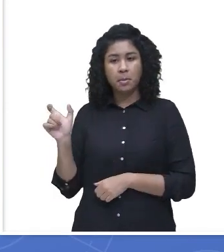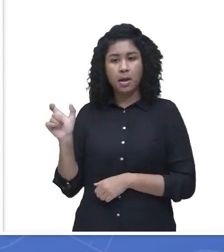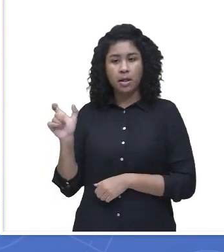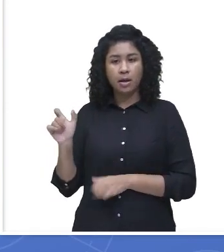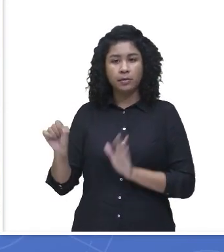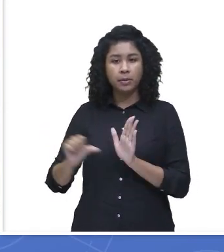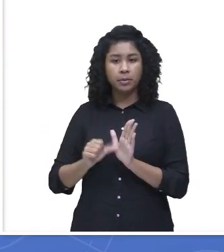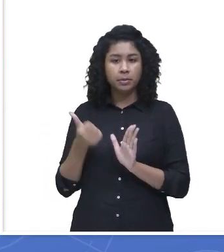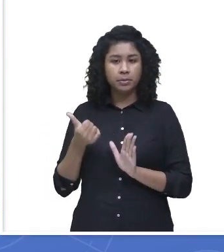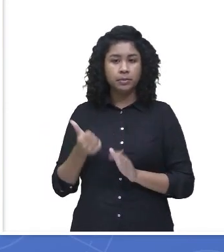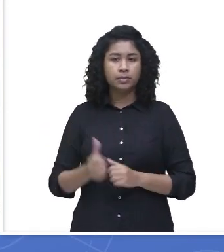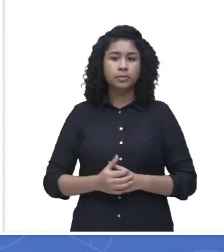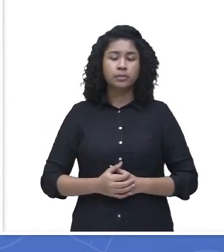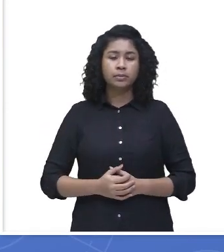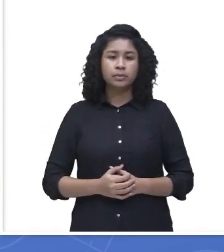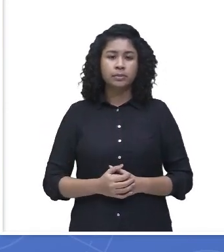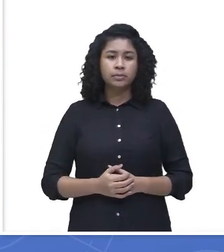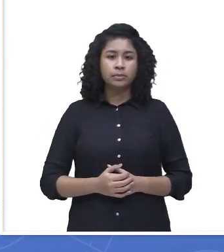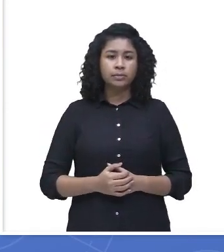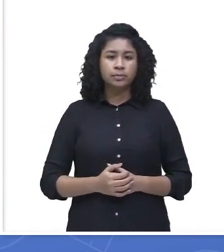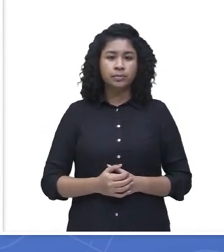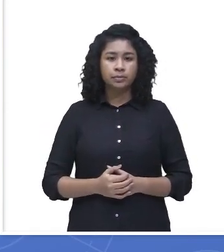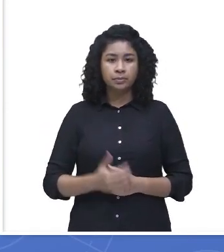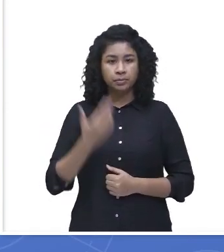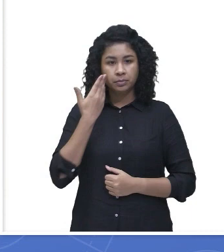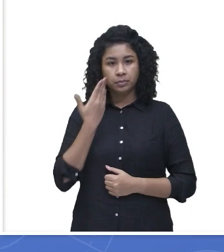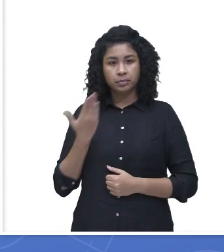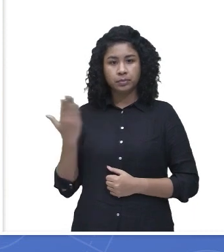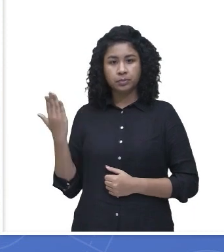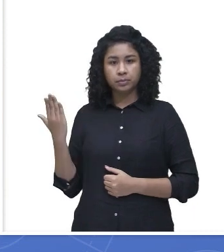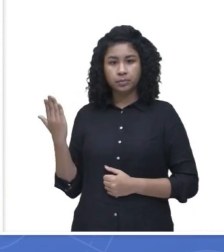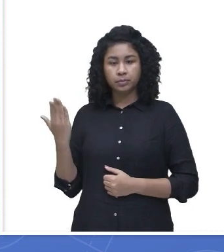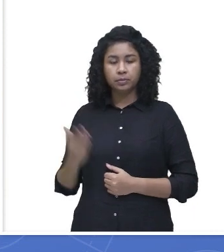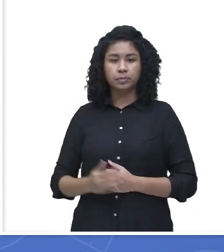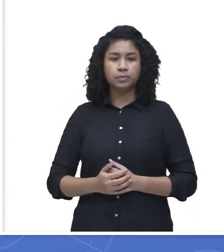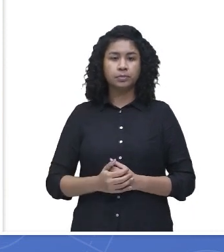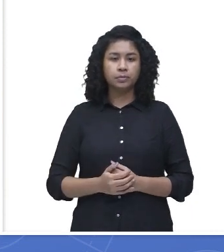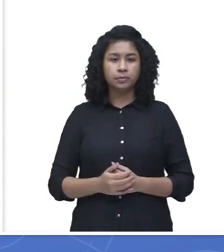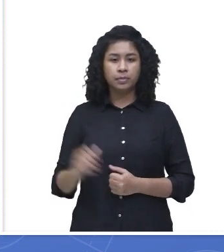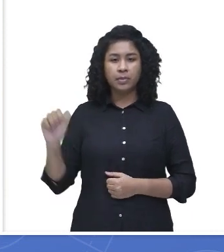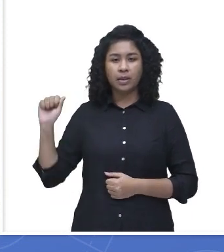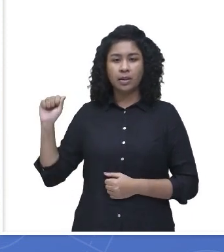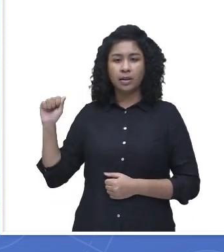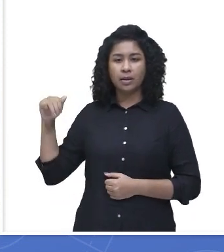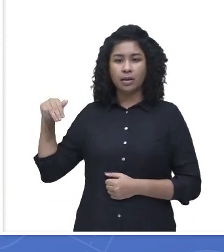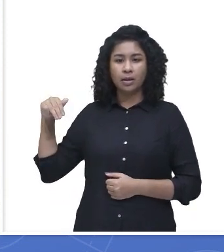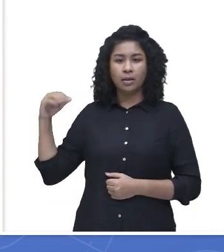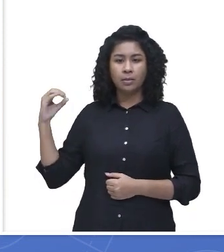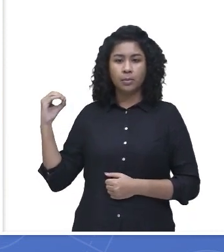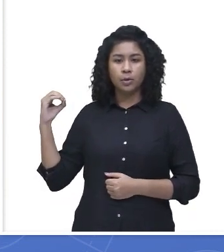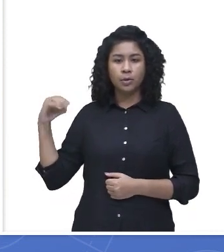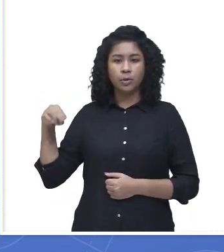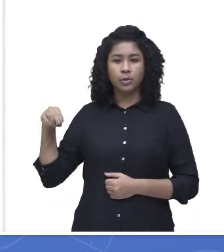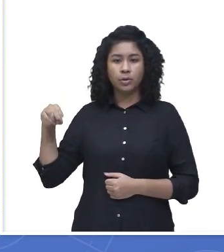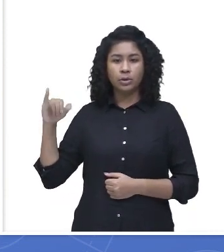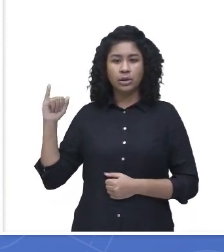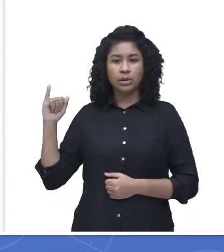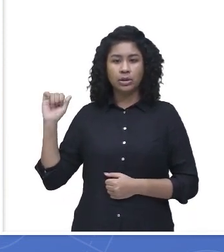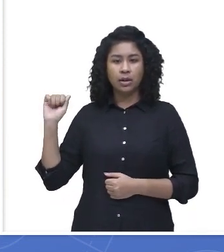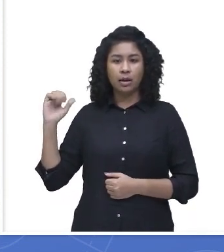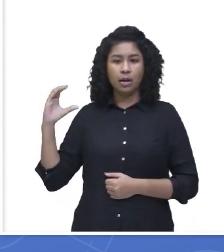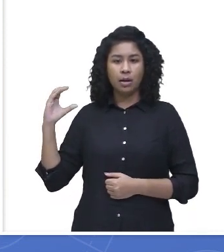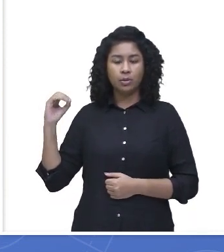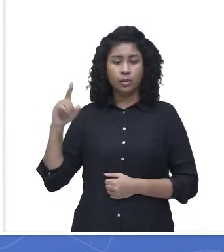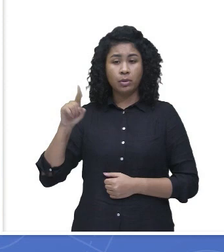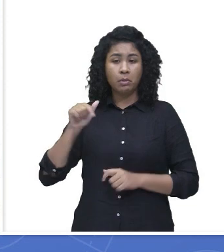só, no primeiro verso. Eu, filho do carbono e do amoníaco. Observe, é uma substância